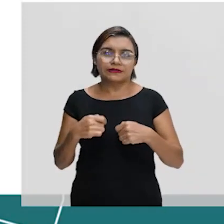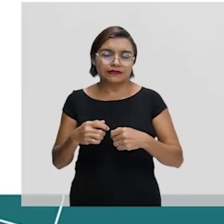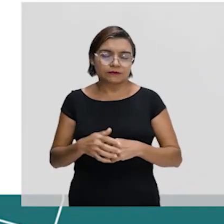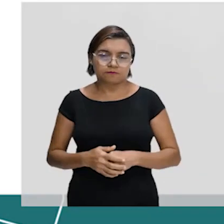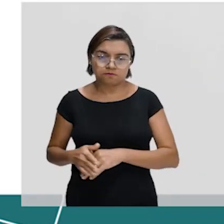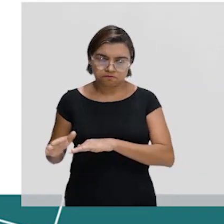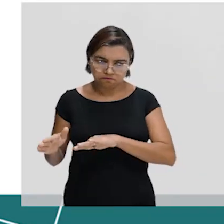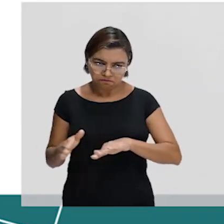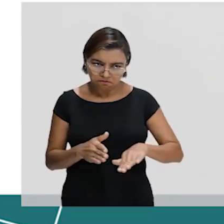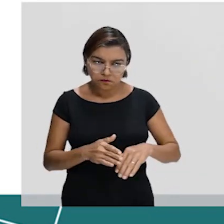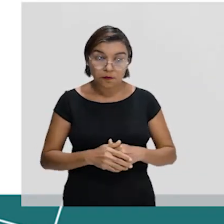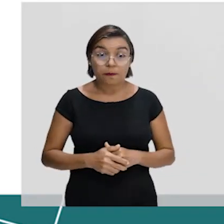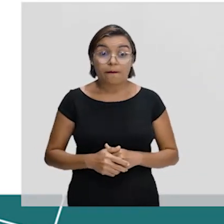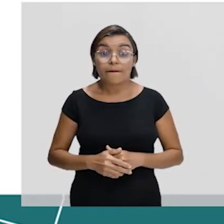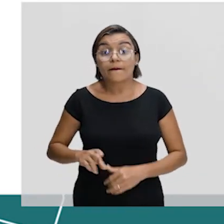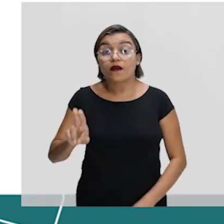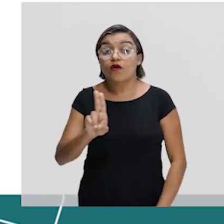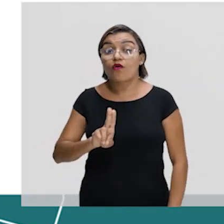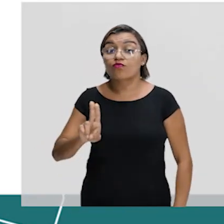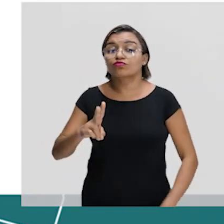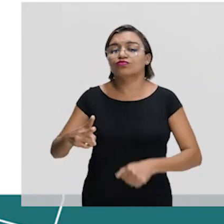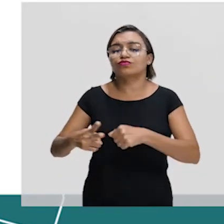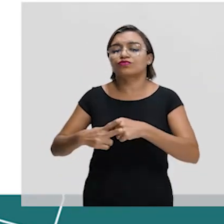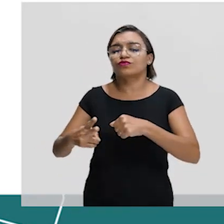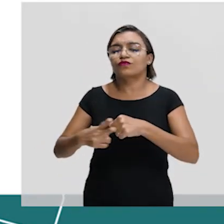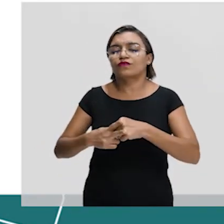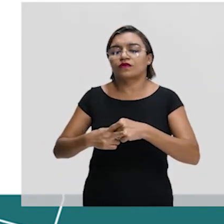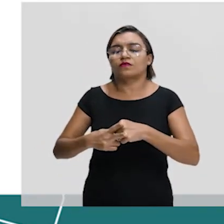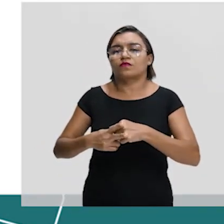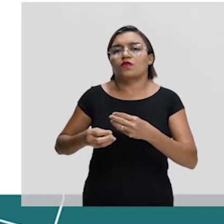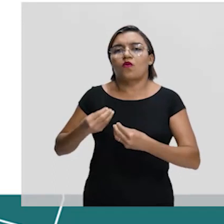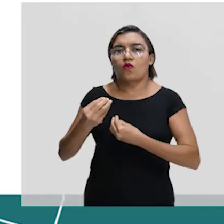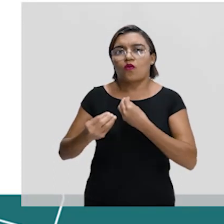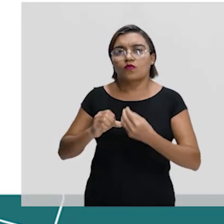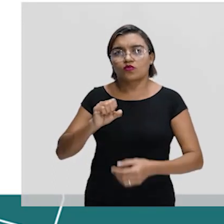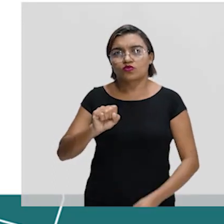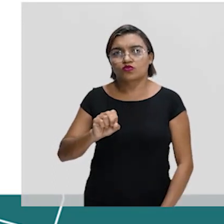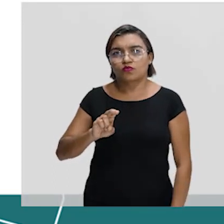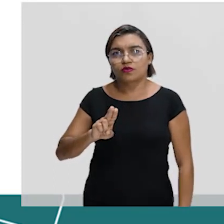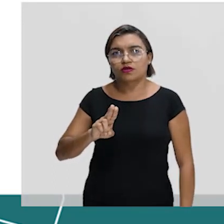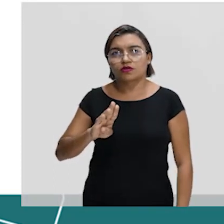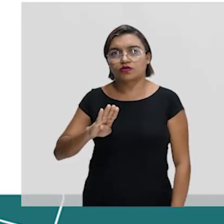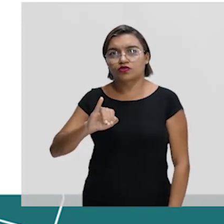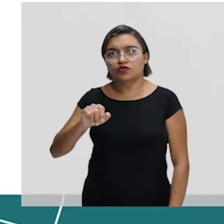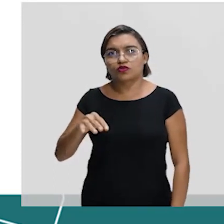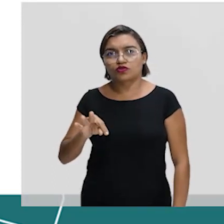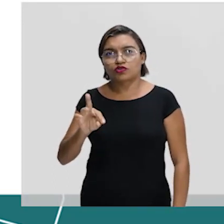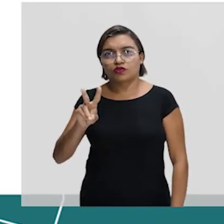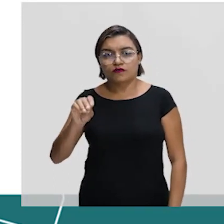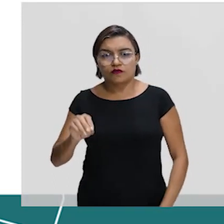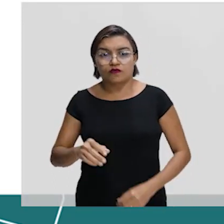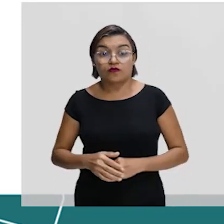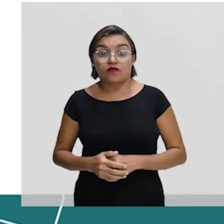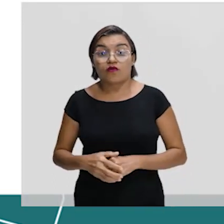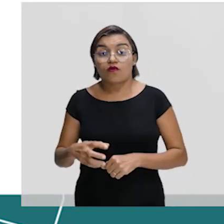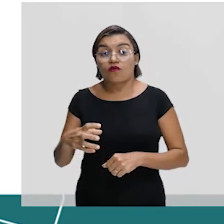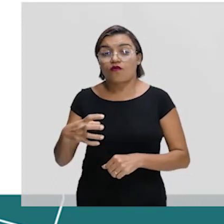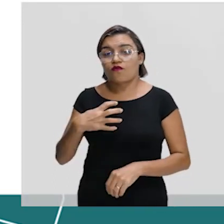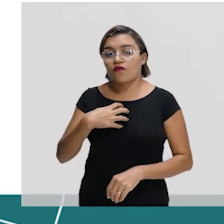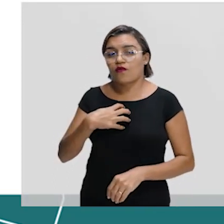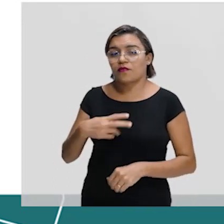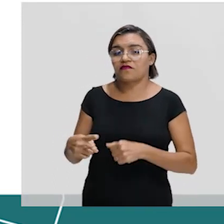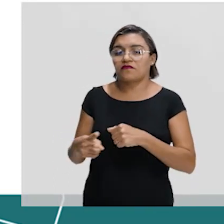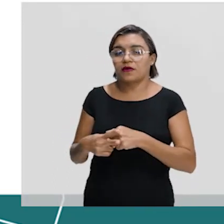Uso desse verbo no subjuntivo. Então, o primeiro uso dele é para formas verbais do